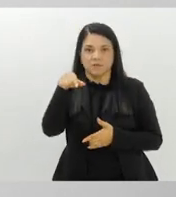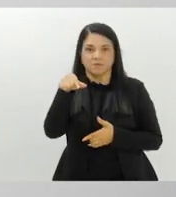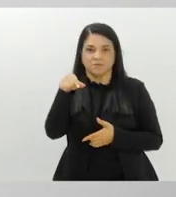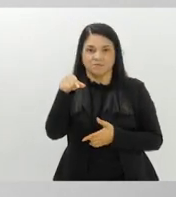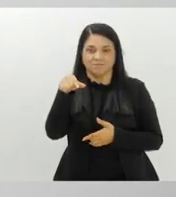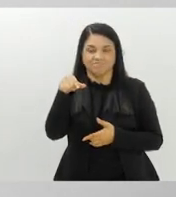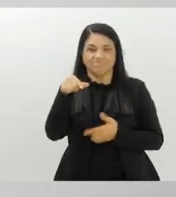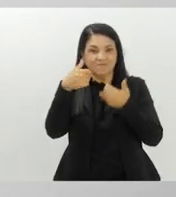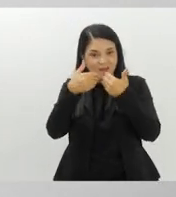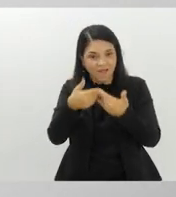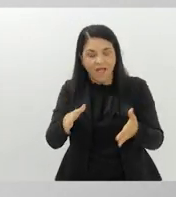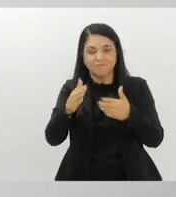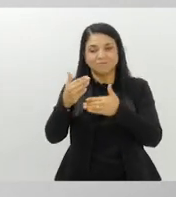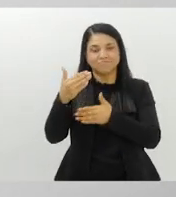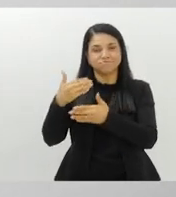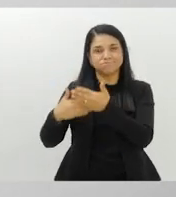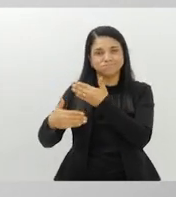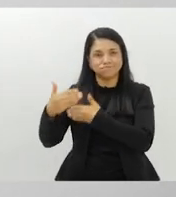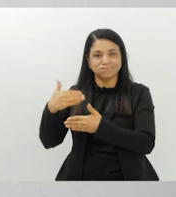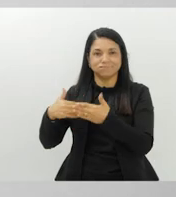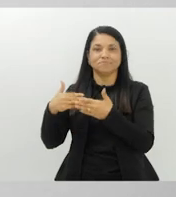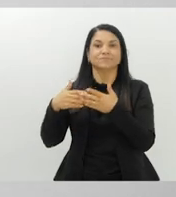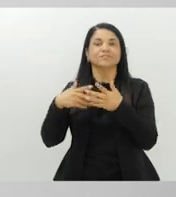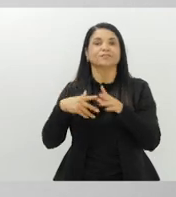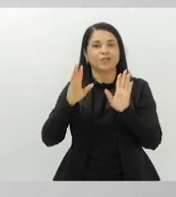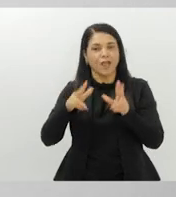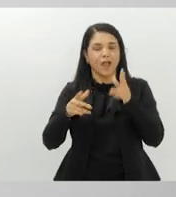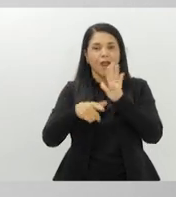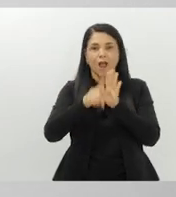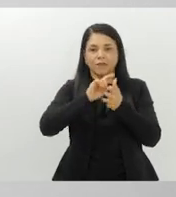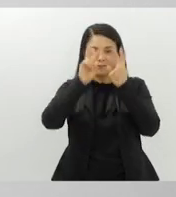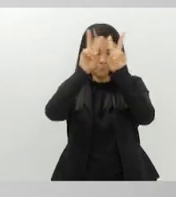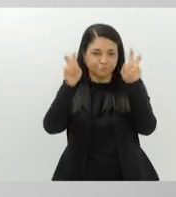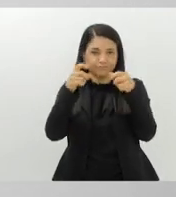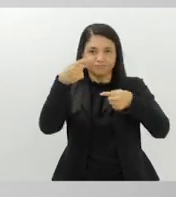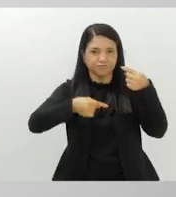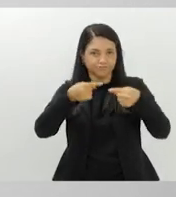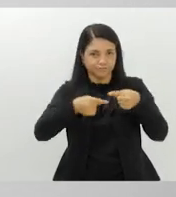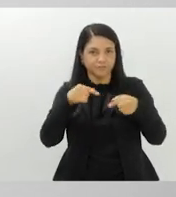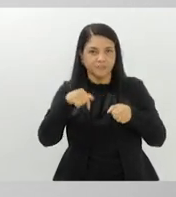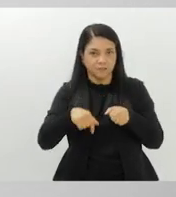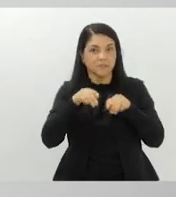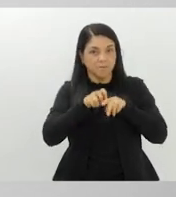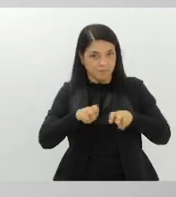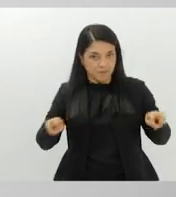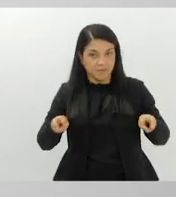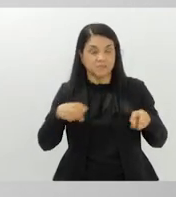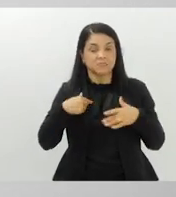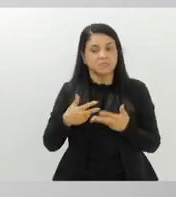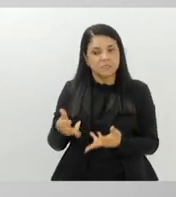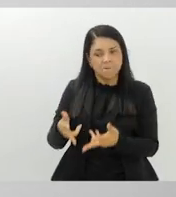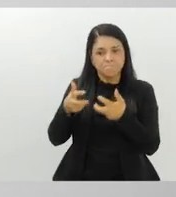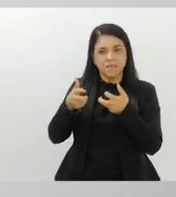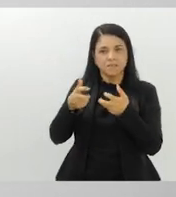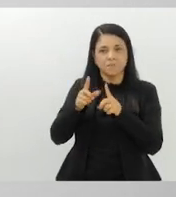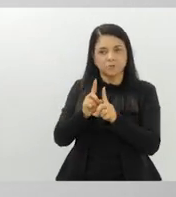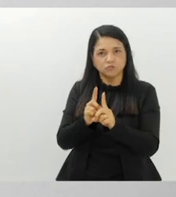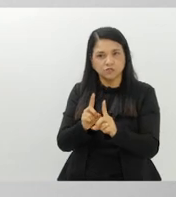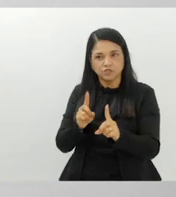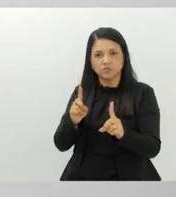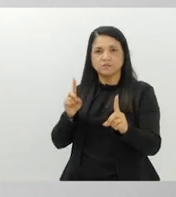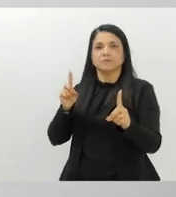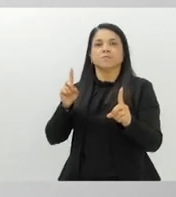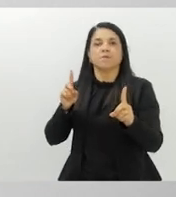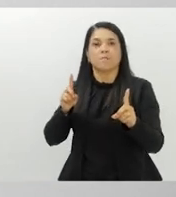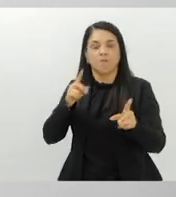Ela abre esse retrocesso que foi tanto falado aqui pela mesa, né? Se a gente está abrindo, se a gente está vendo um retrocesso, um distanciamento da